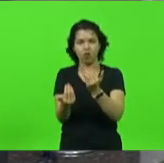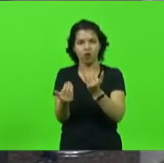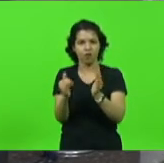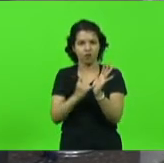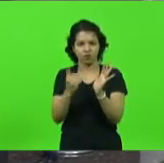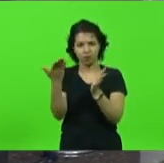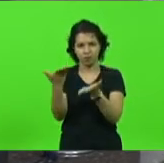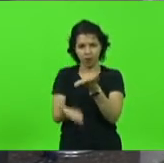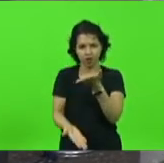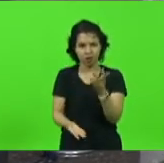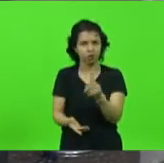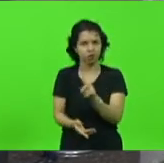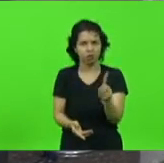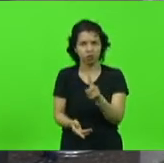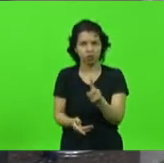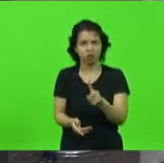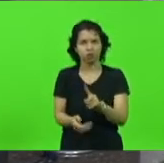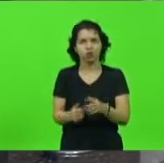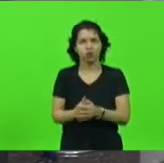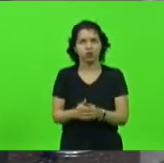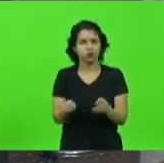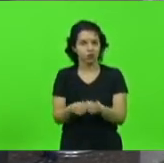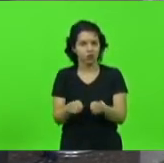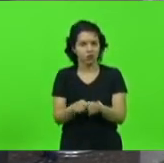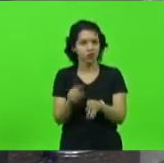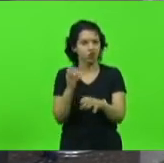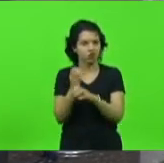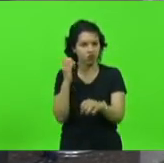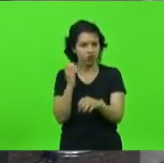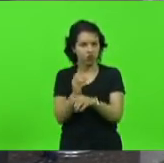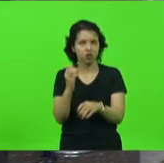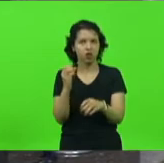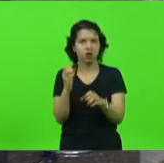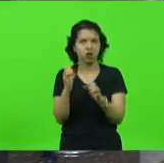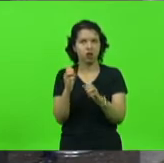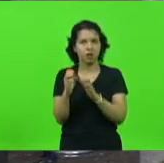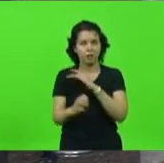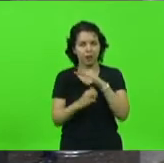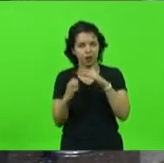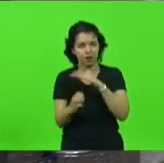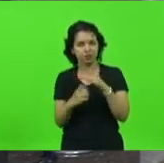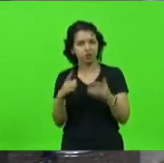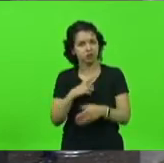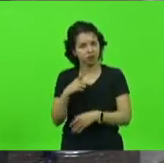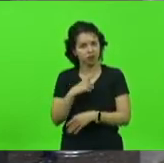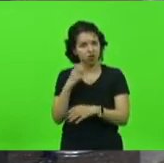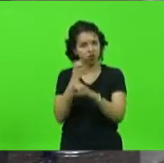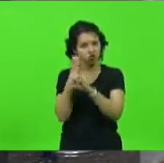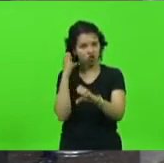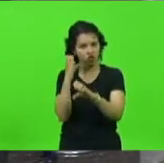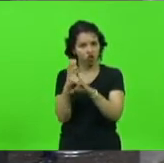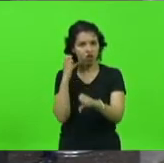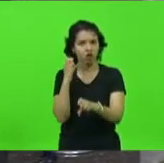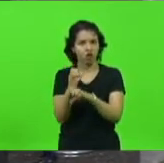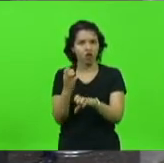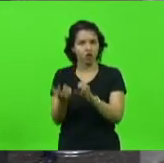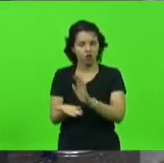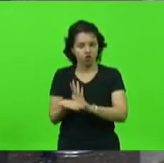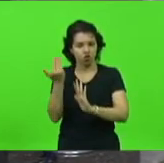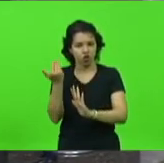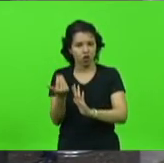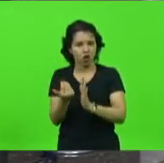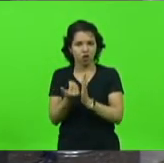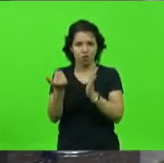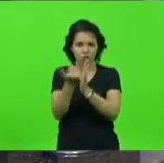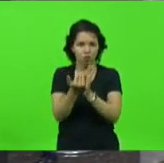A mesma coisa pode ser no setor de engenharia, numa empresa que tem engenheiro. Eu vou tirar, não vou repor a